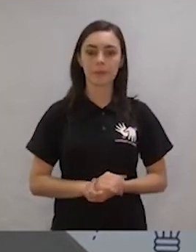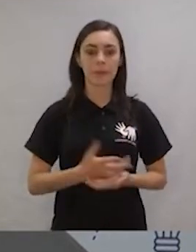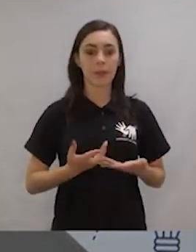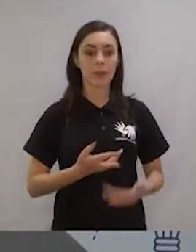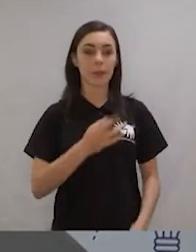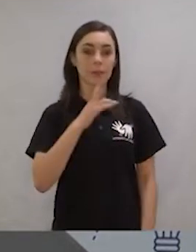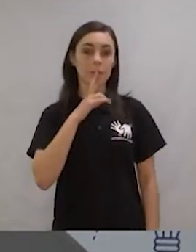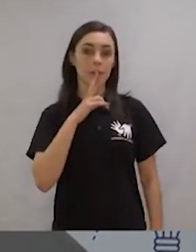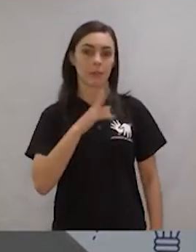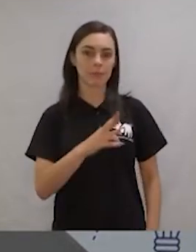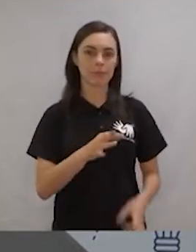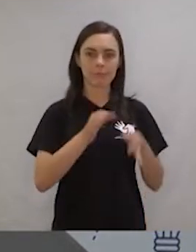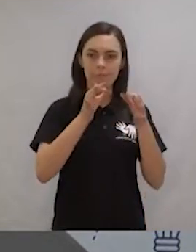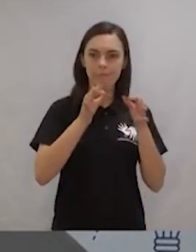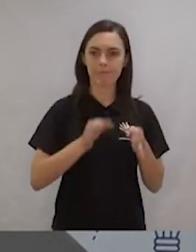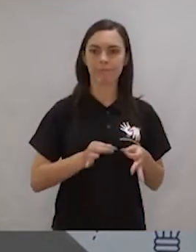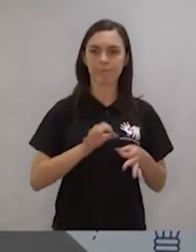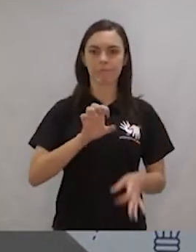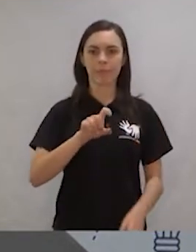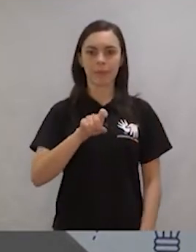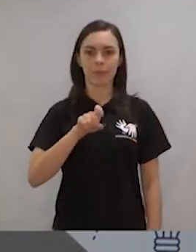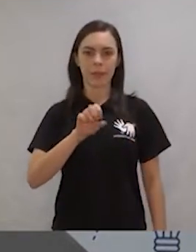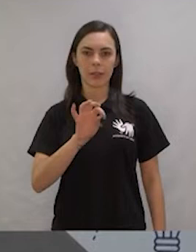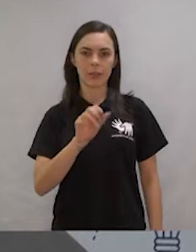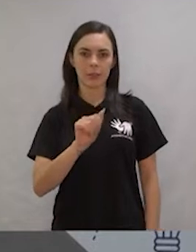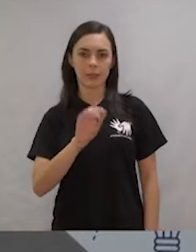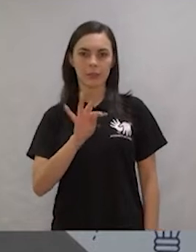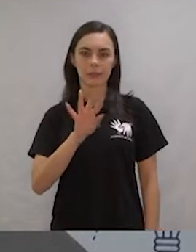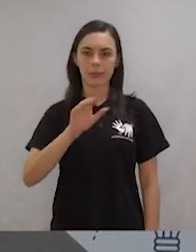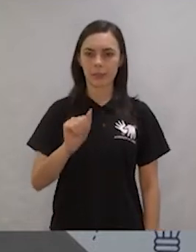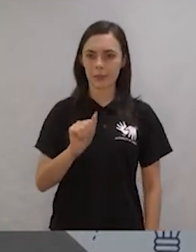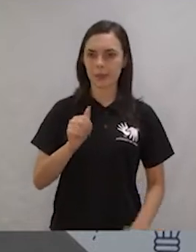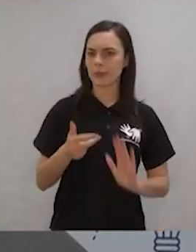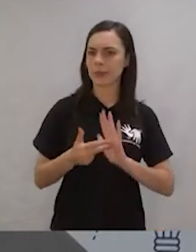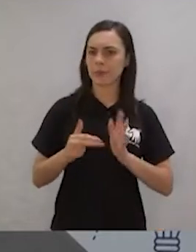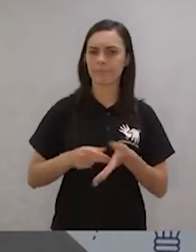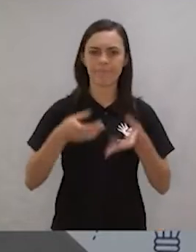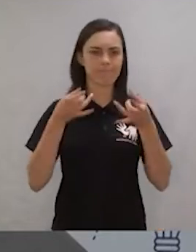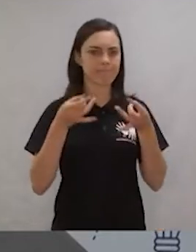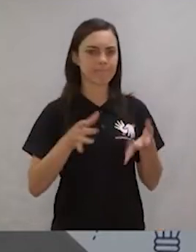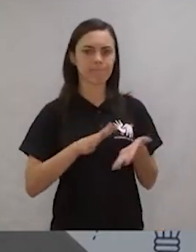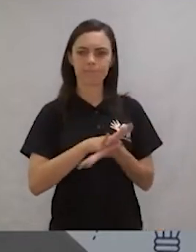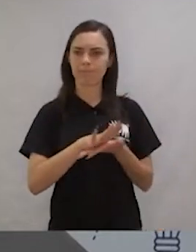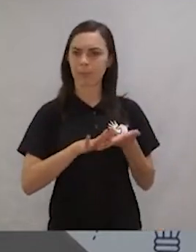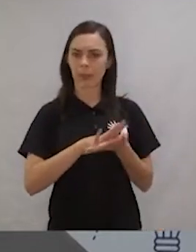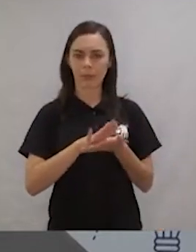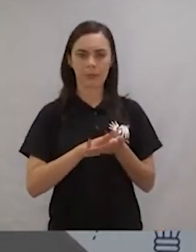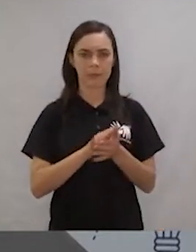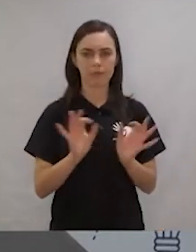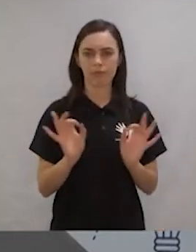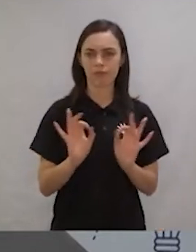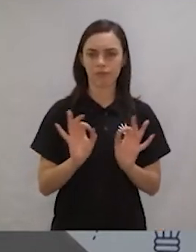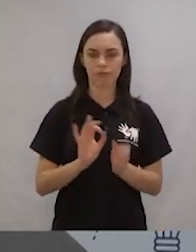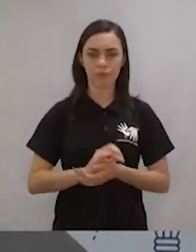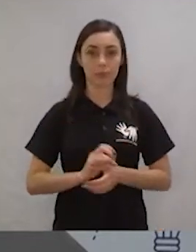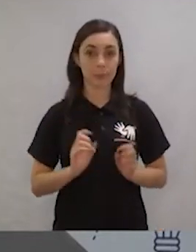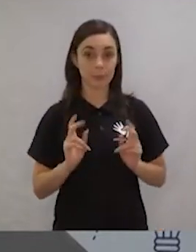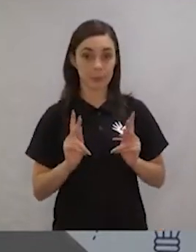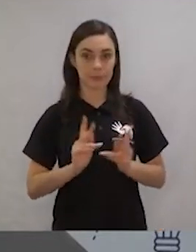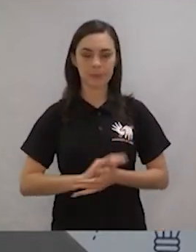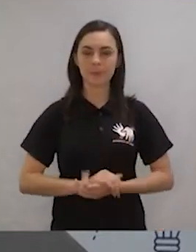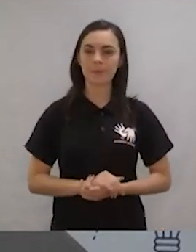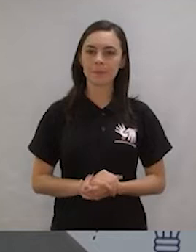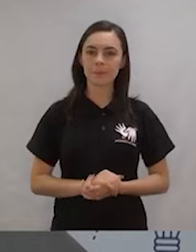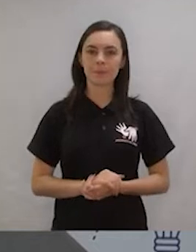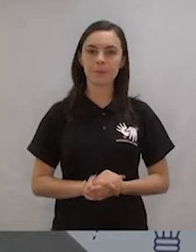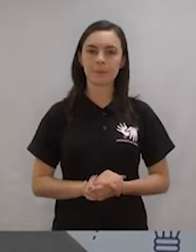resultado, então, é divisão exata. Quando não há resto, quando não sobra-se nem um número, nem uma quantidade,